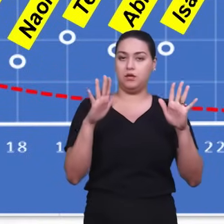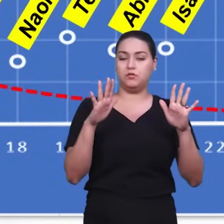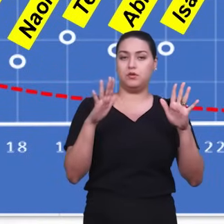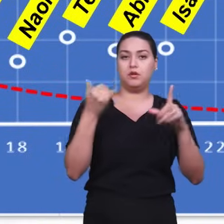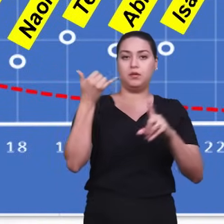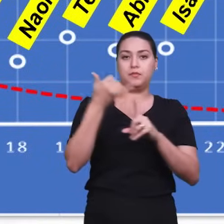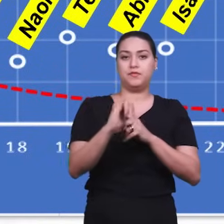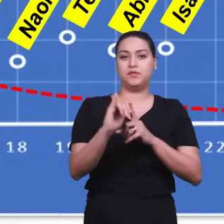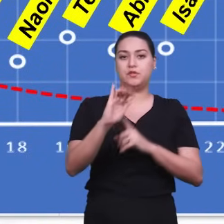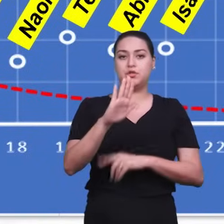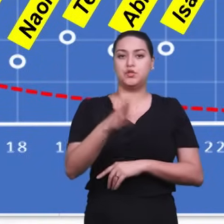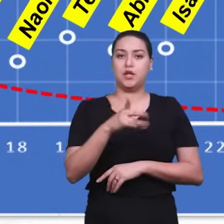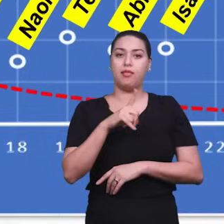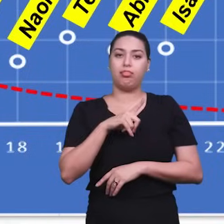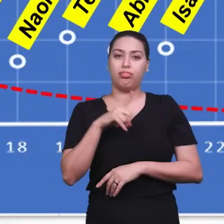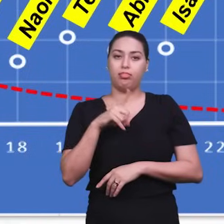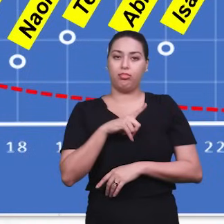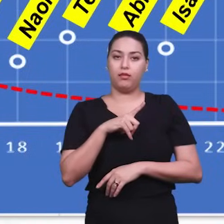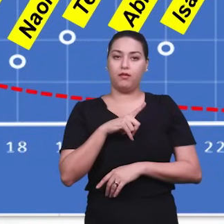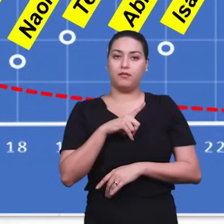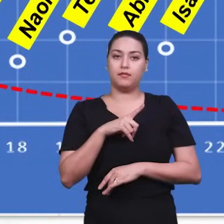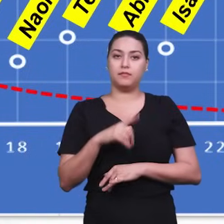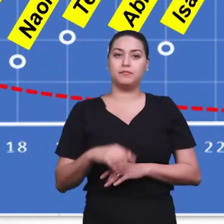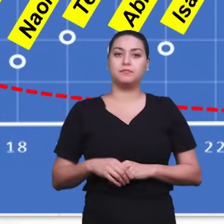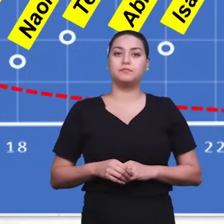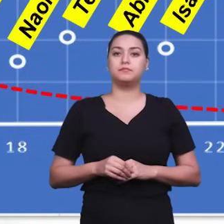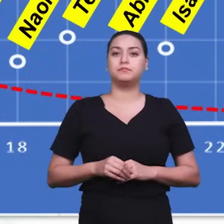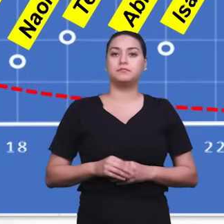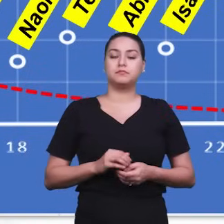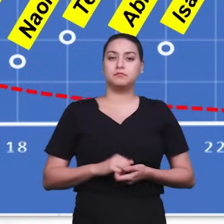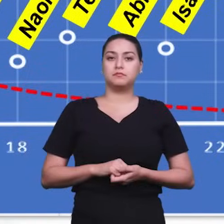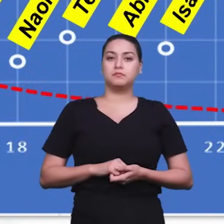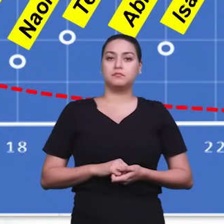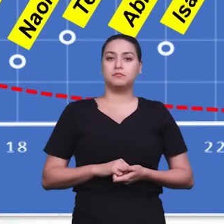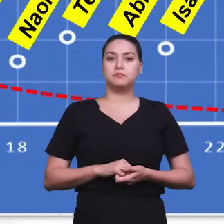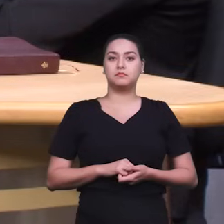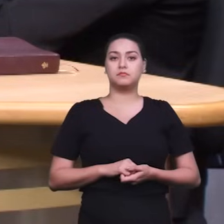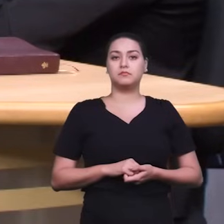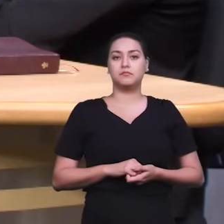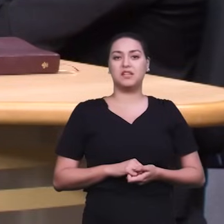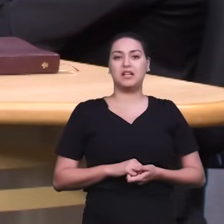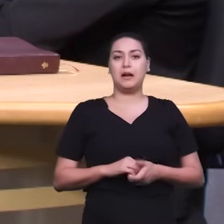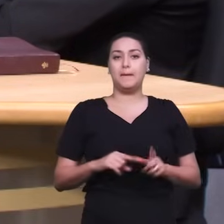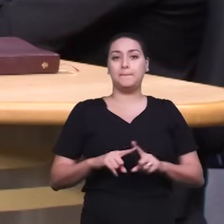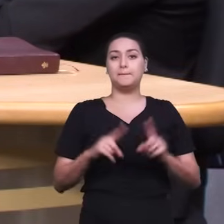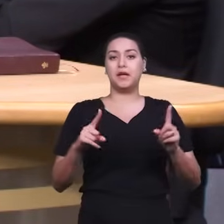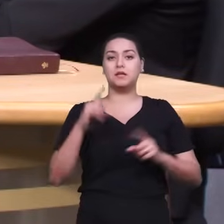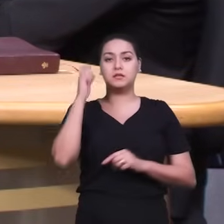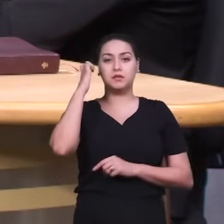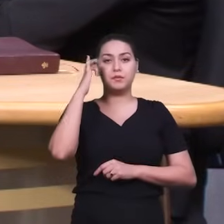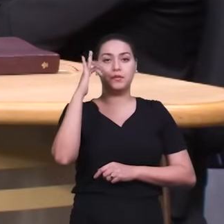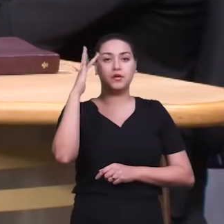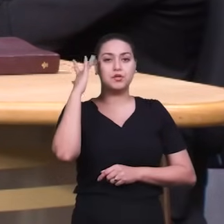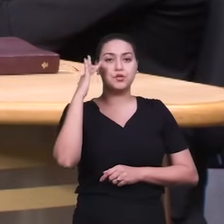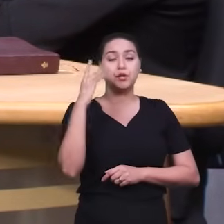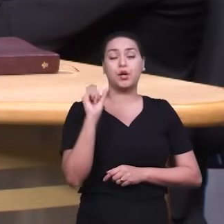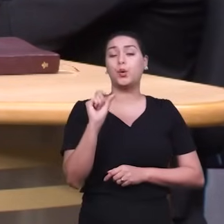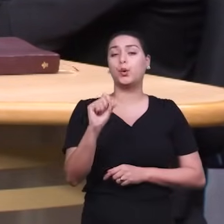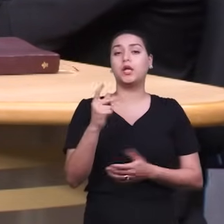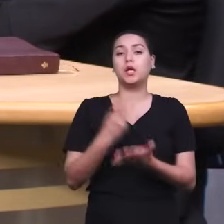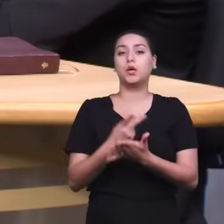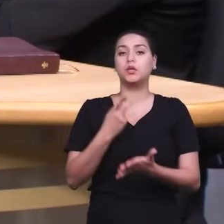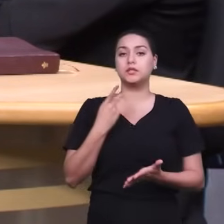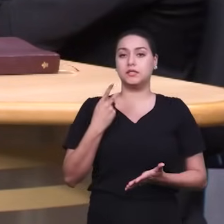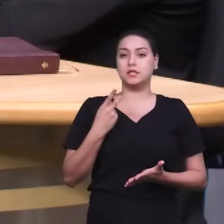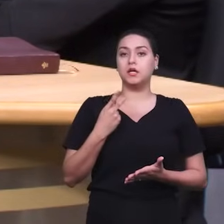está falando, claro, que já havia uma profecia aqui, Sim. O Senhor já havia determinado isso, mas aí, né, pastor Tiago, a gente começa a